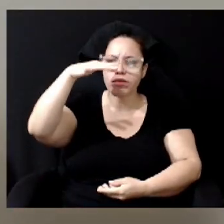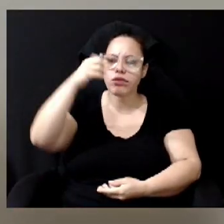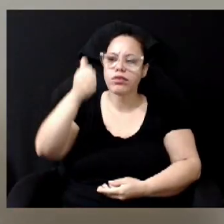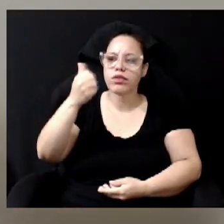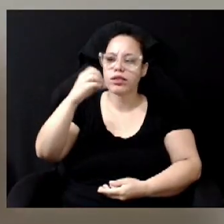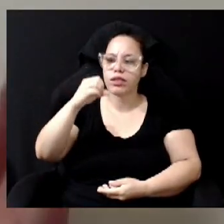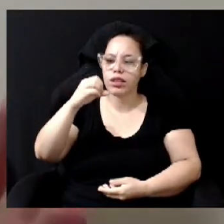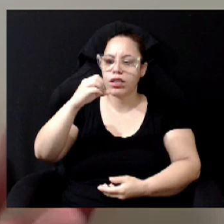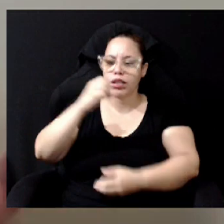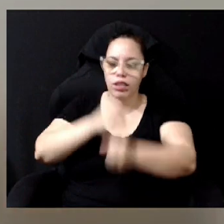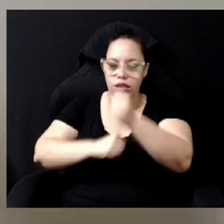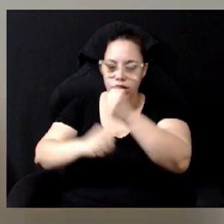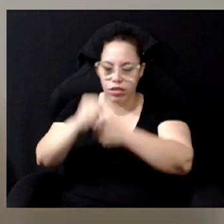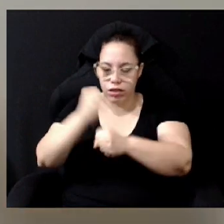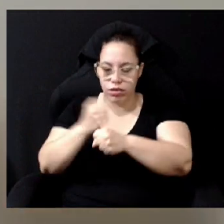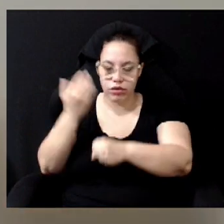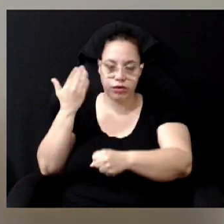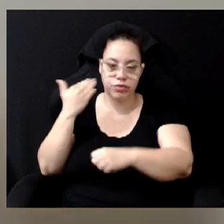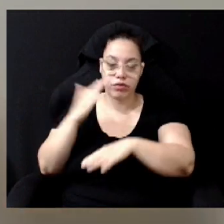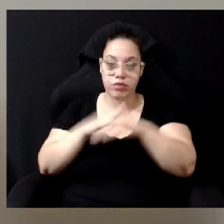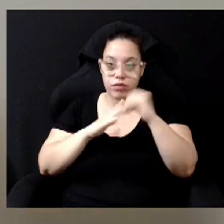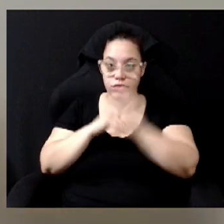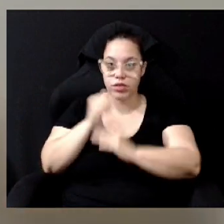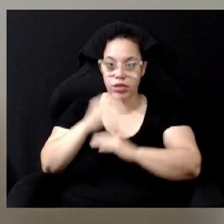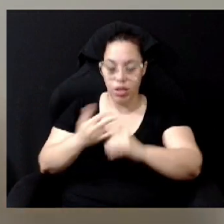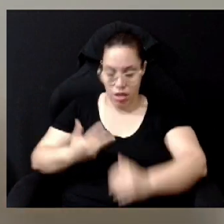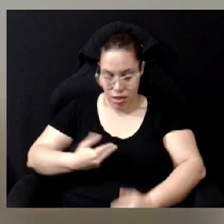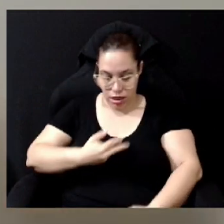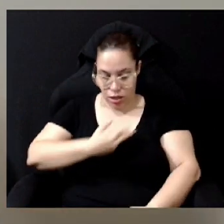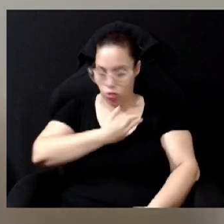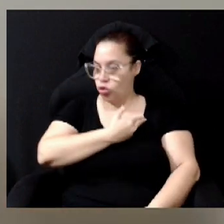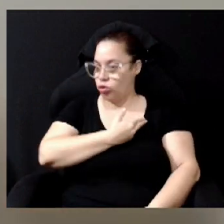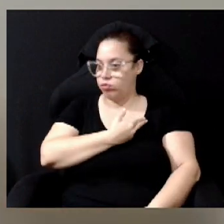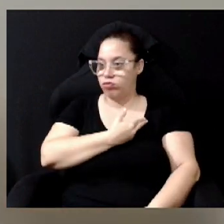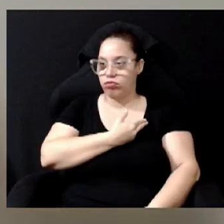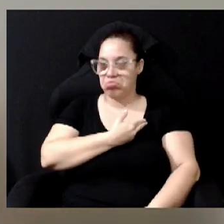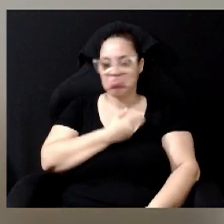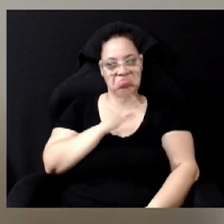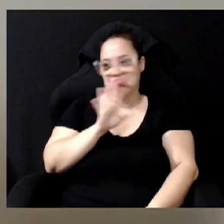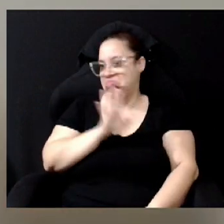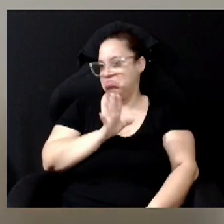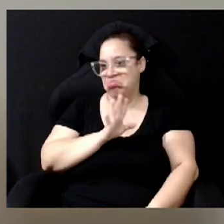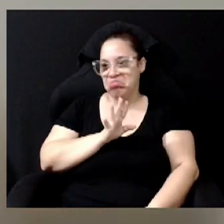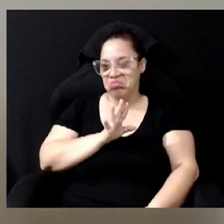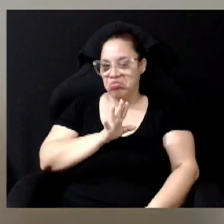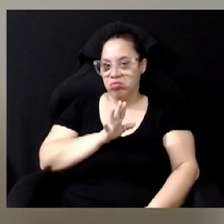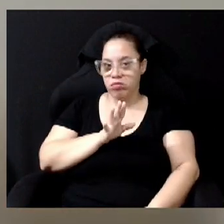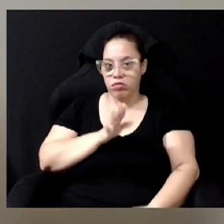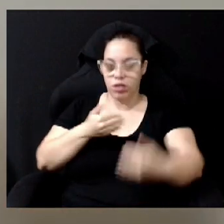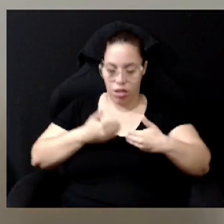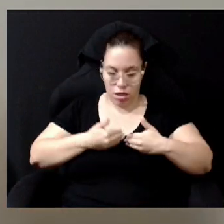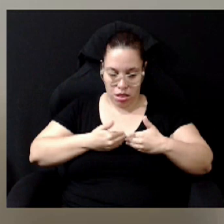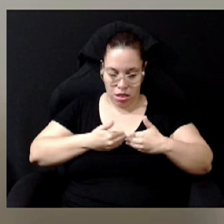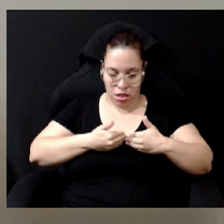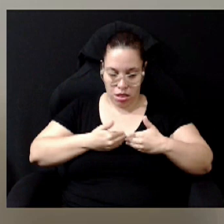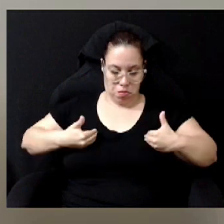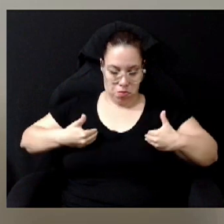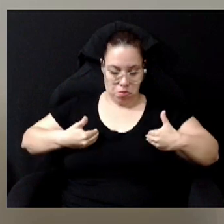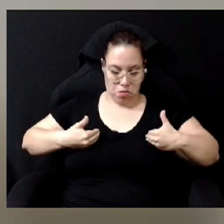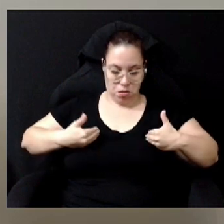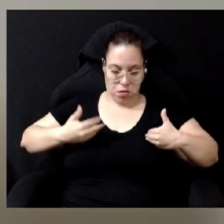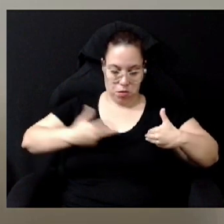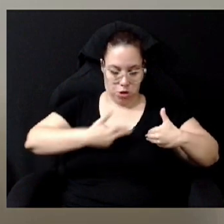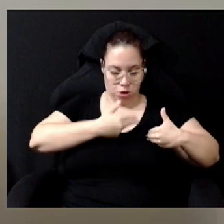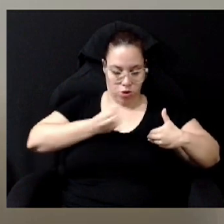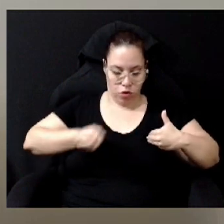o tratamento padrão ouro era a cirurgia tradicional de abrir o peito, tira a válvula doente e coloca uma válvula